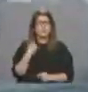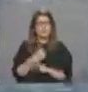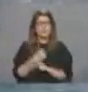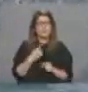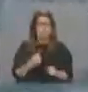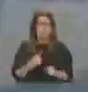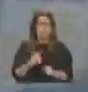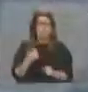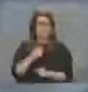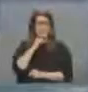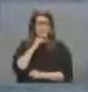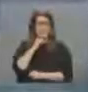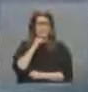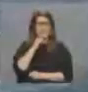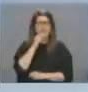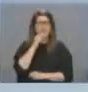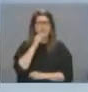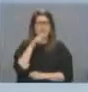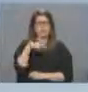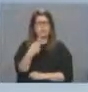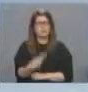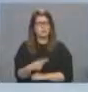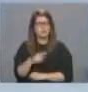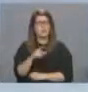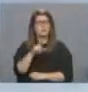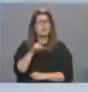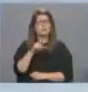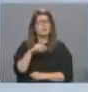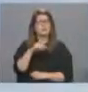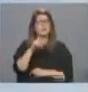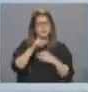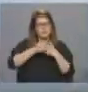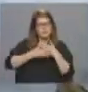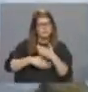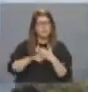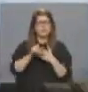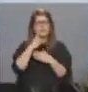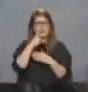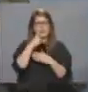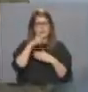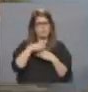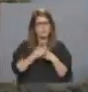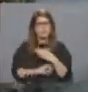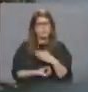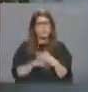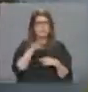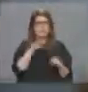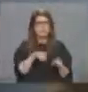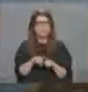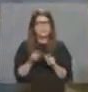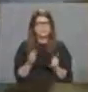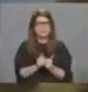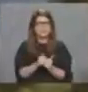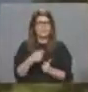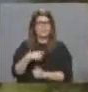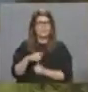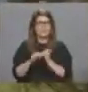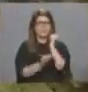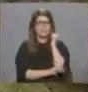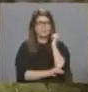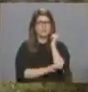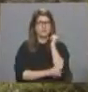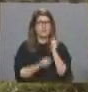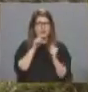às quedas frequentes de terra e pedras das arribas próximas. Os deputados, acompanhados pelo presidente da Junta de Freguesia